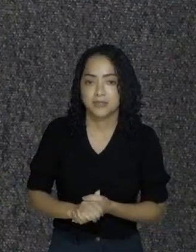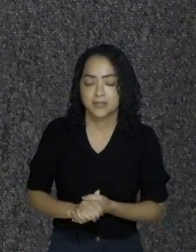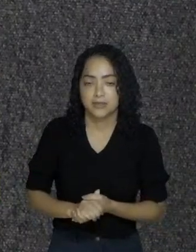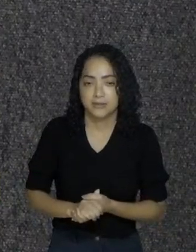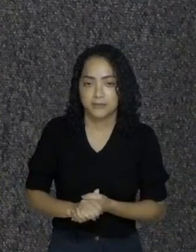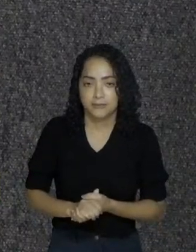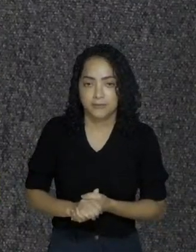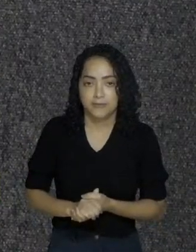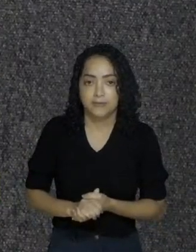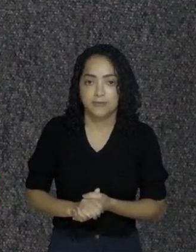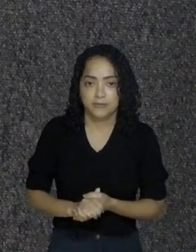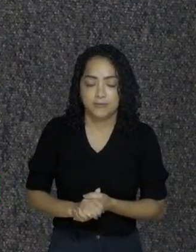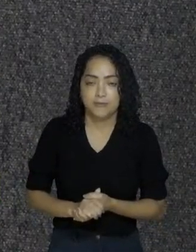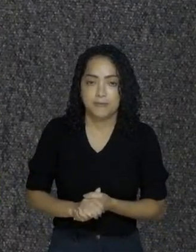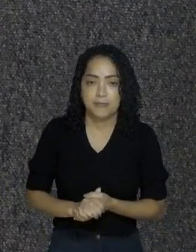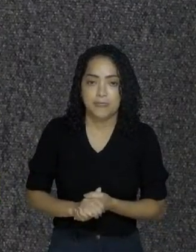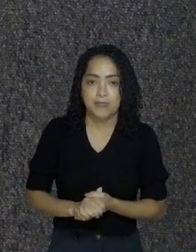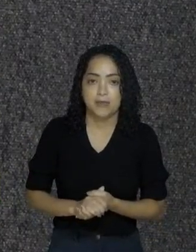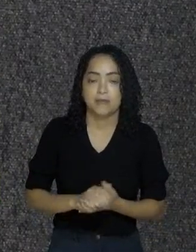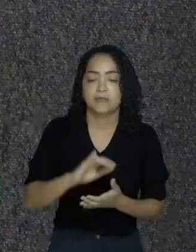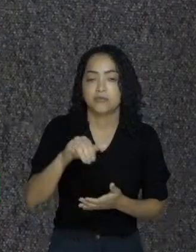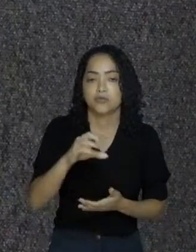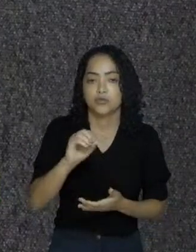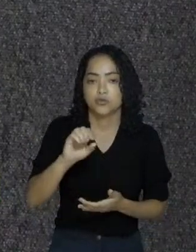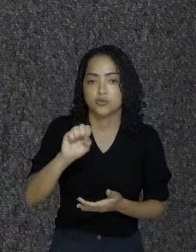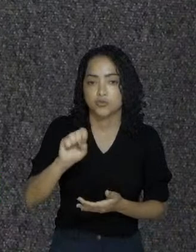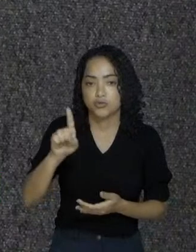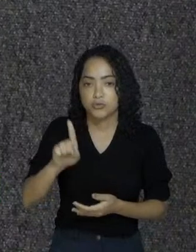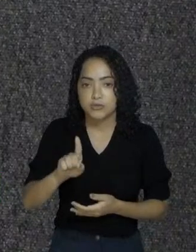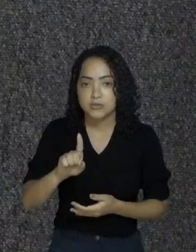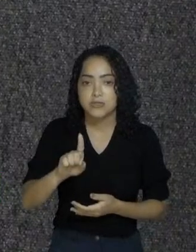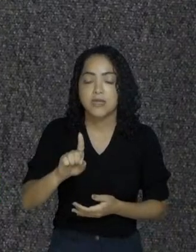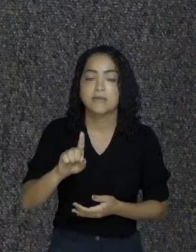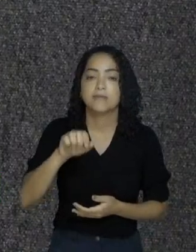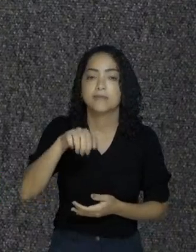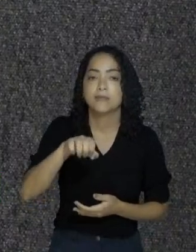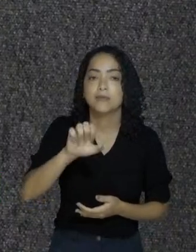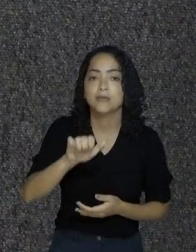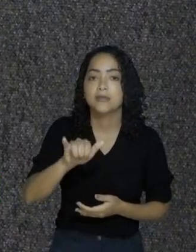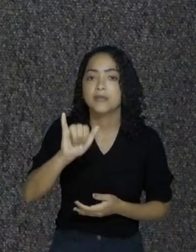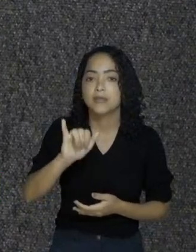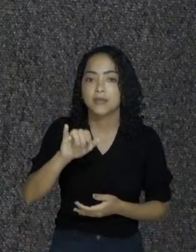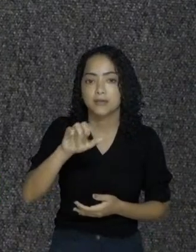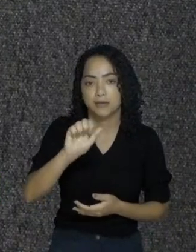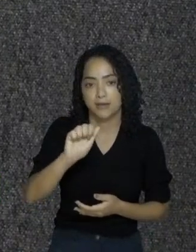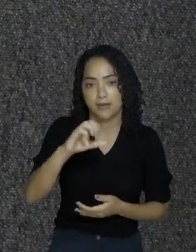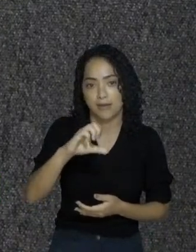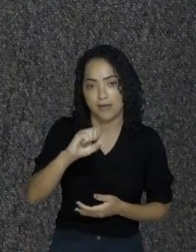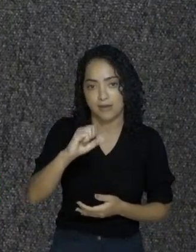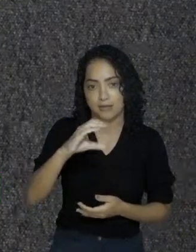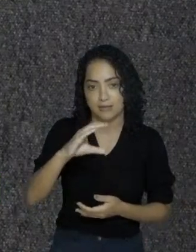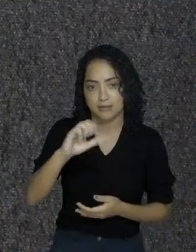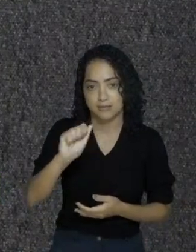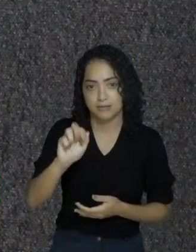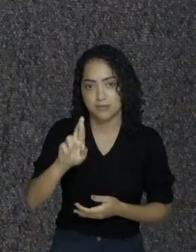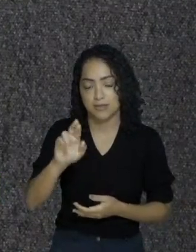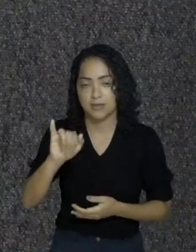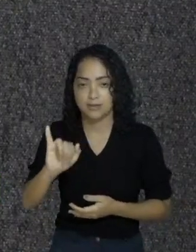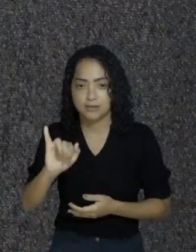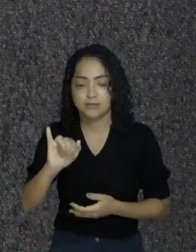José nem ascari Desculpa também fez um impulso muito grande então é uma comissão que